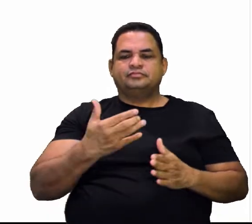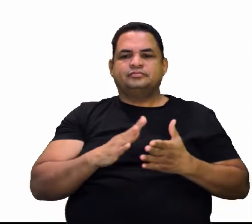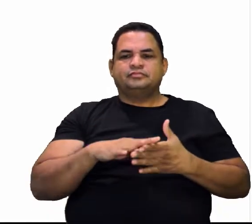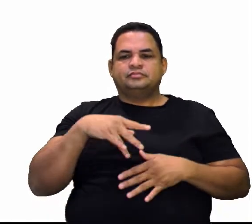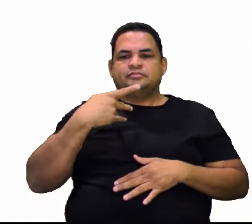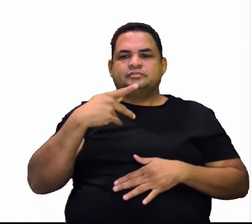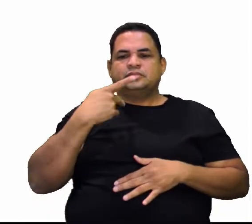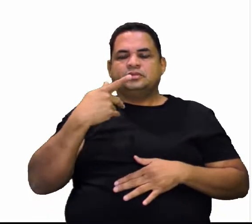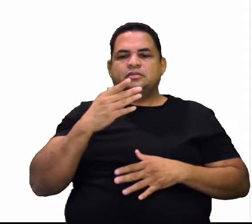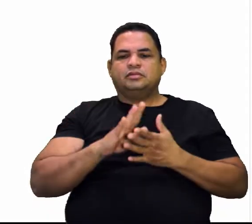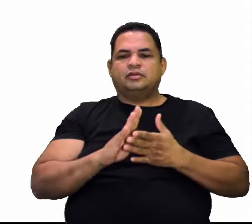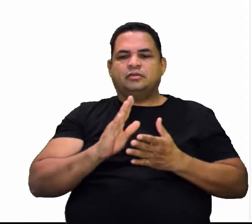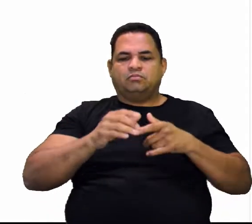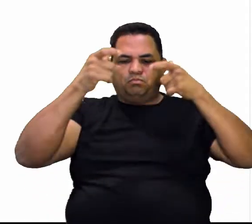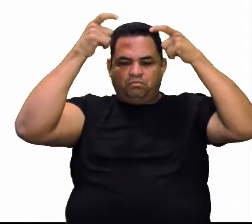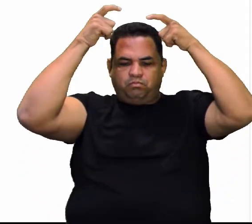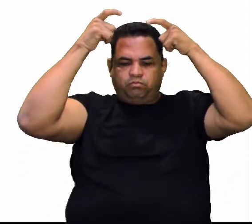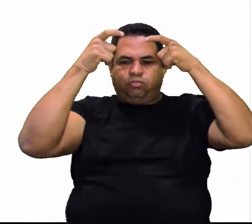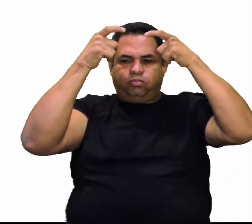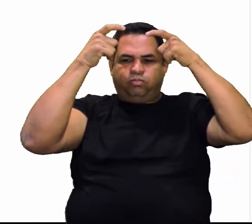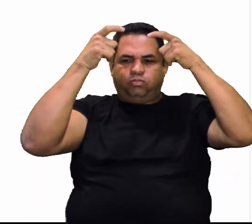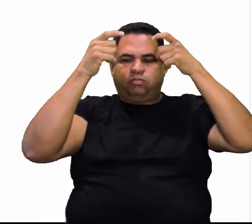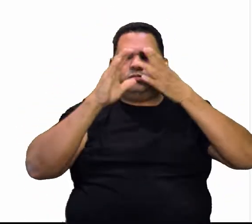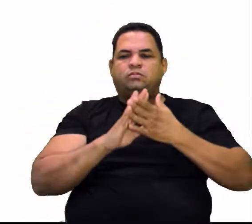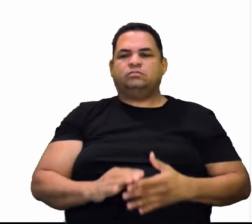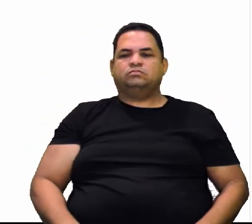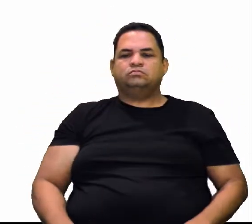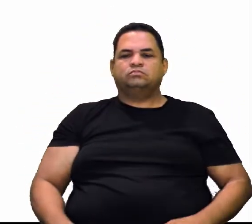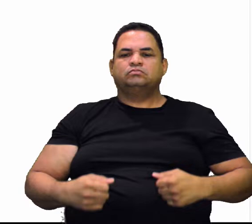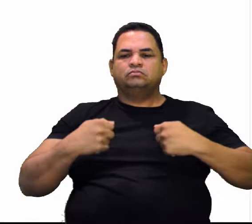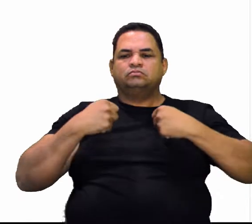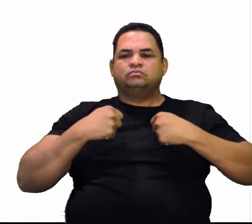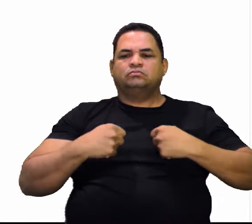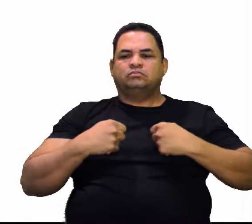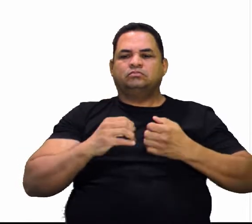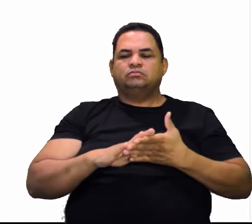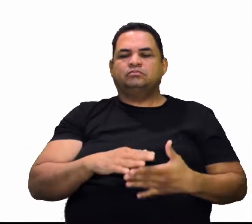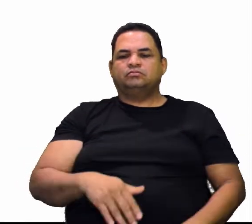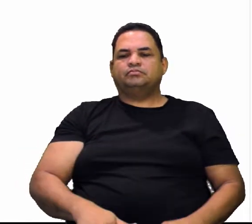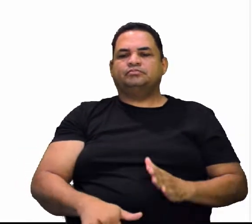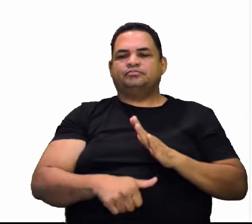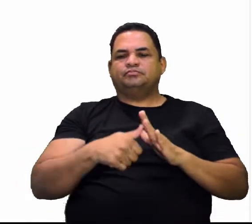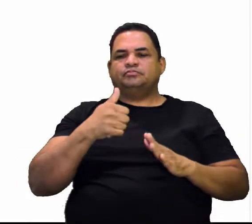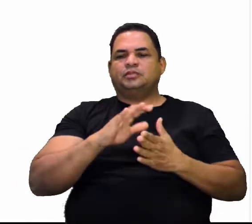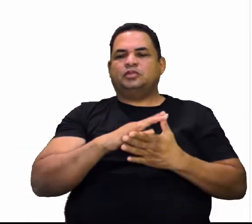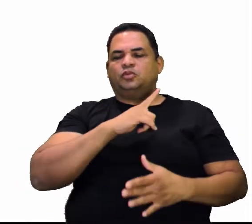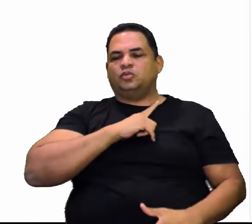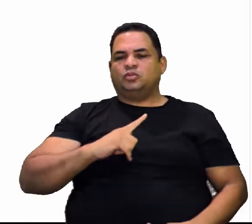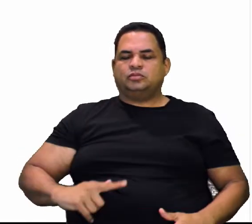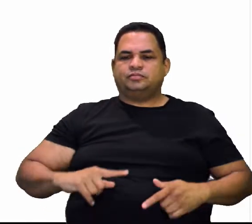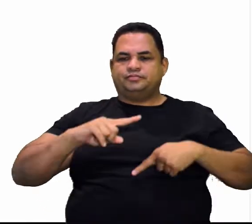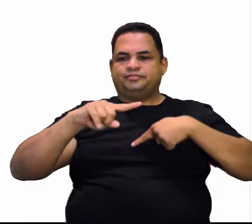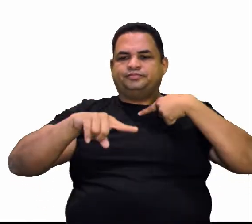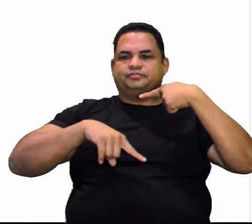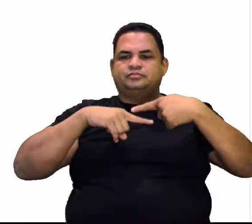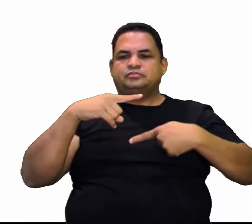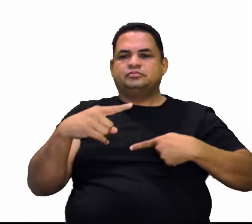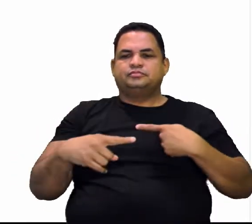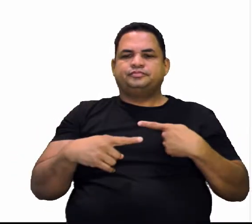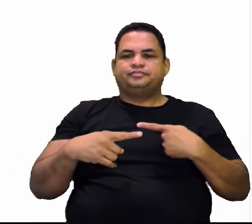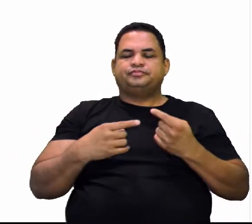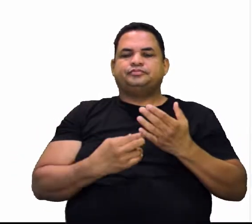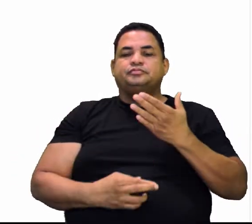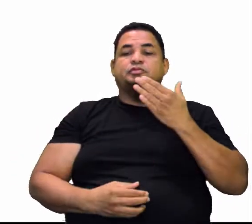estamos relacionados à monarquia. A monarquia é a primeira forma de governo. Depois vai vir